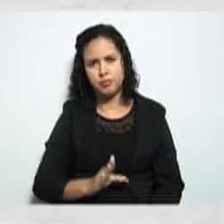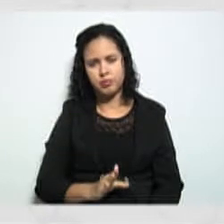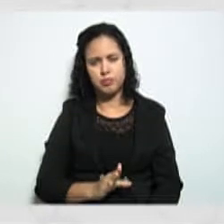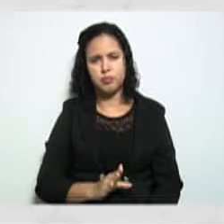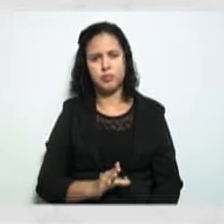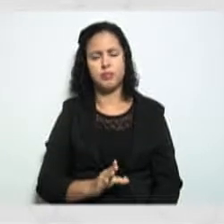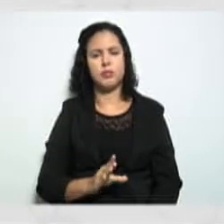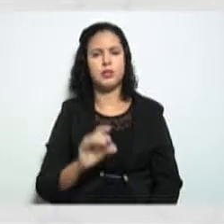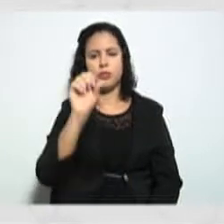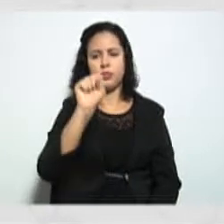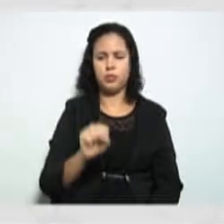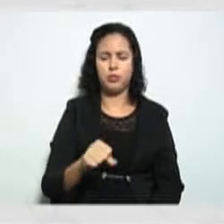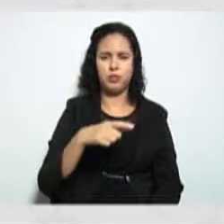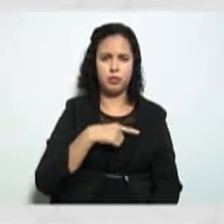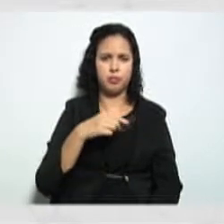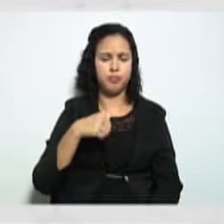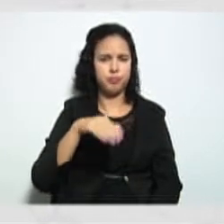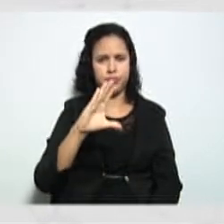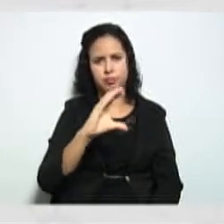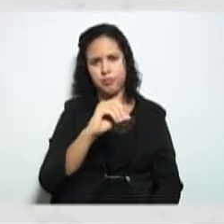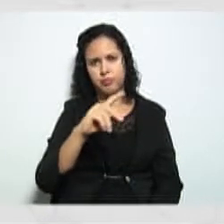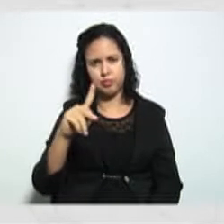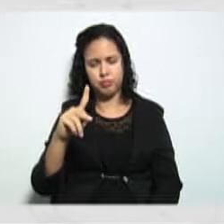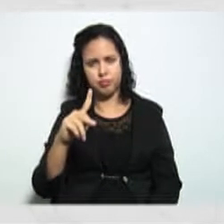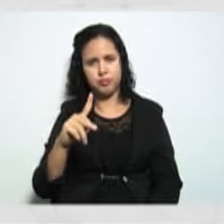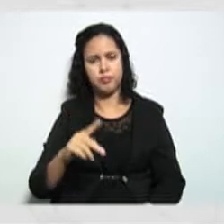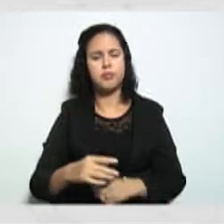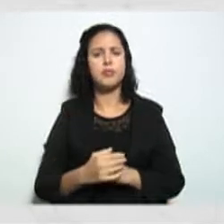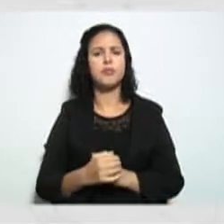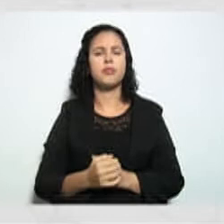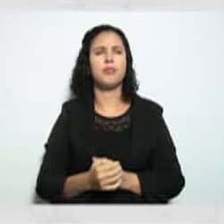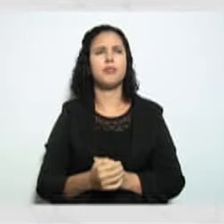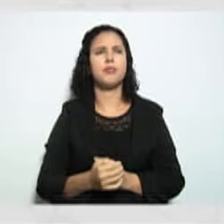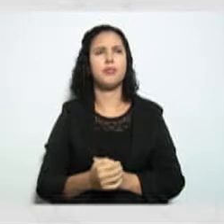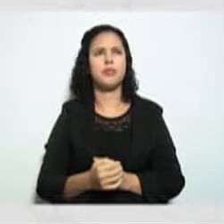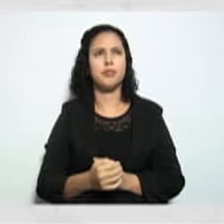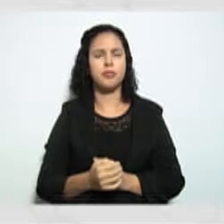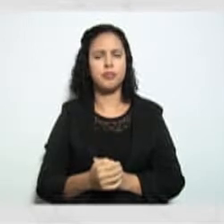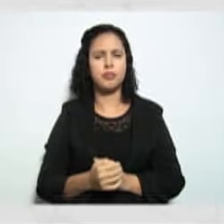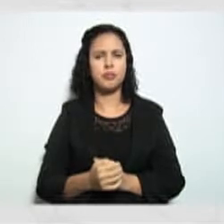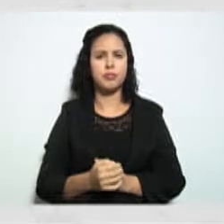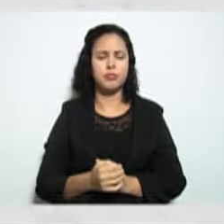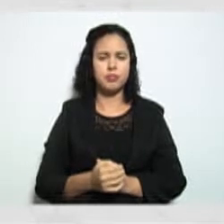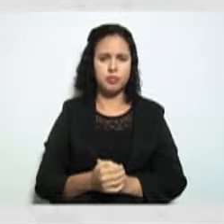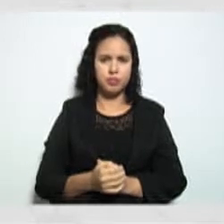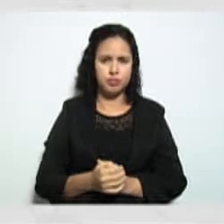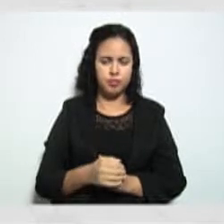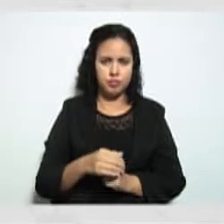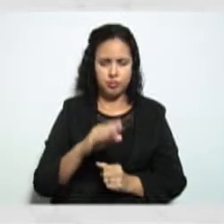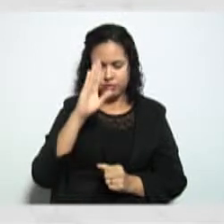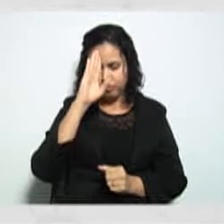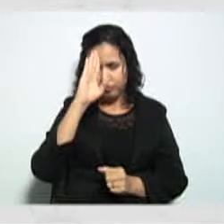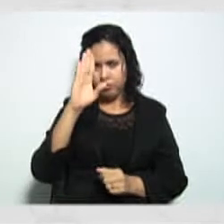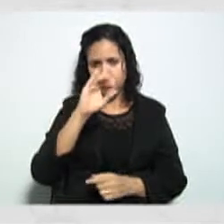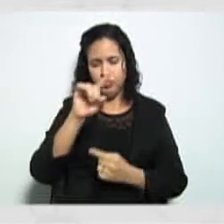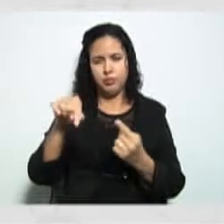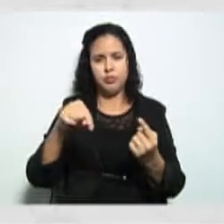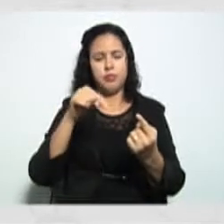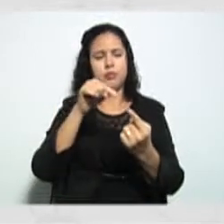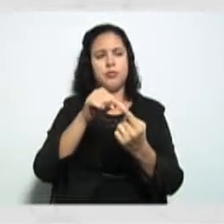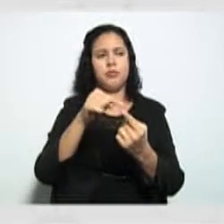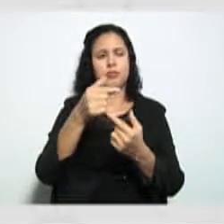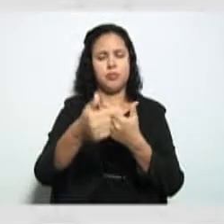maiores números de cooperativas no Brasil. Os principais objetivos da cooperativa do ramo agropecuário é a compra coletiva